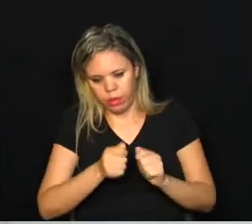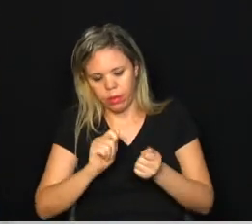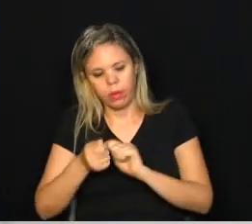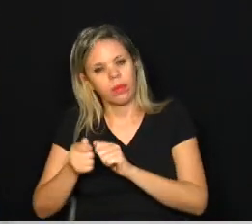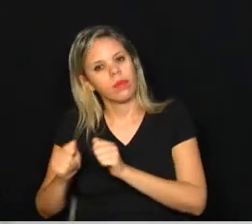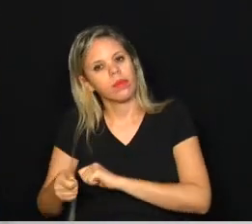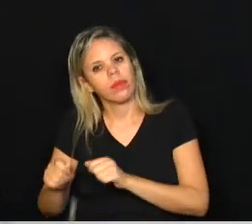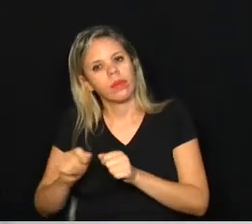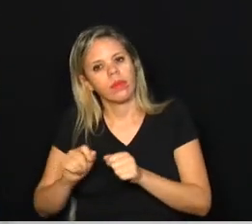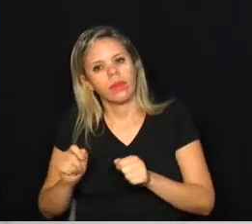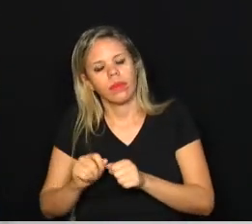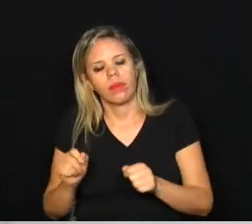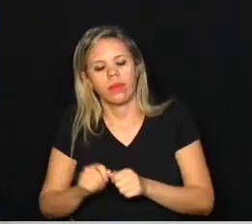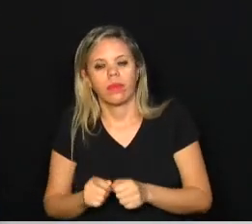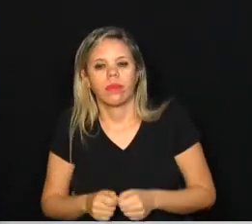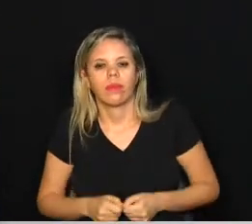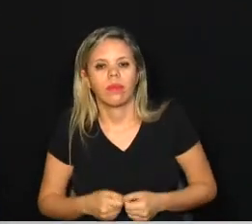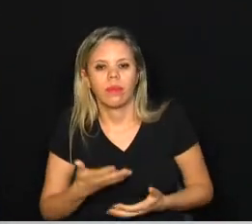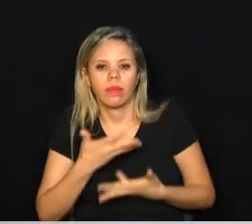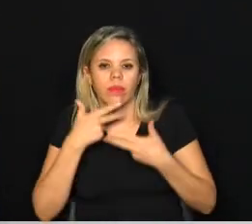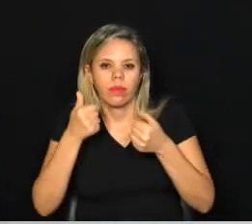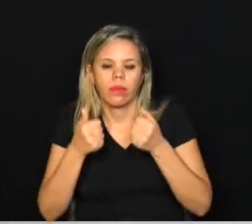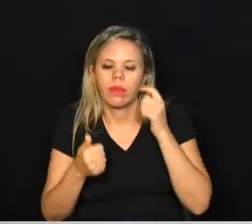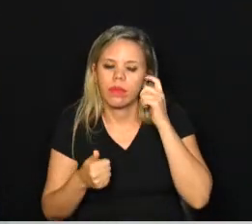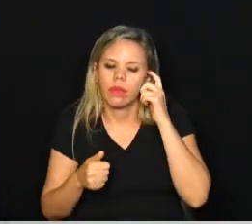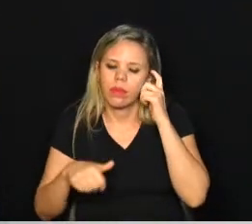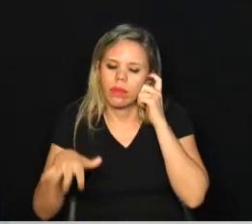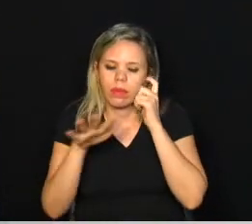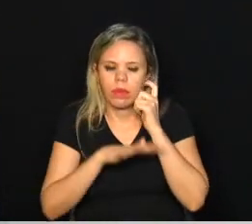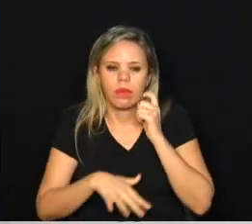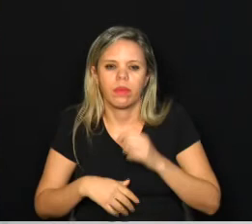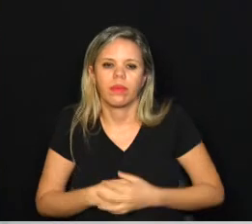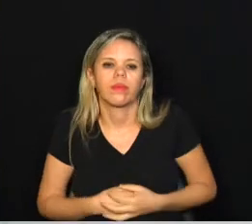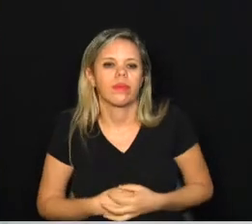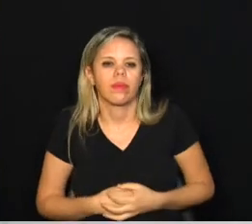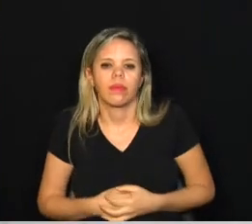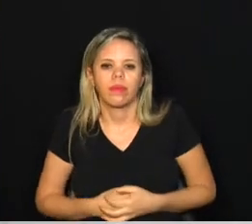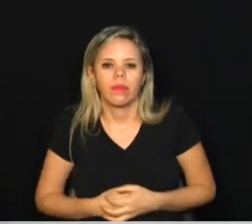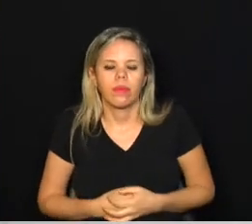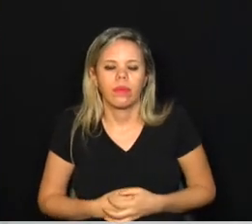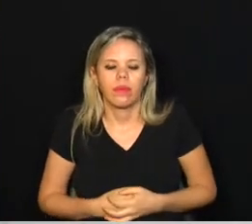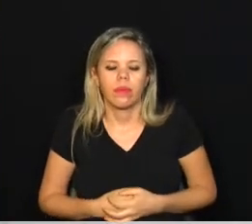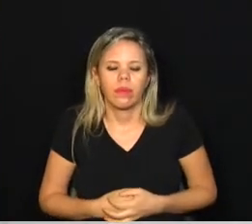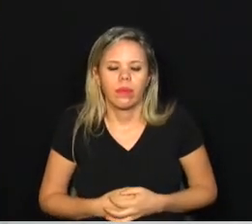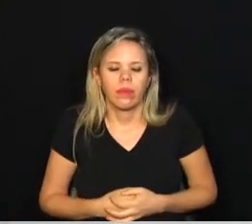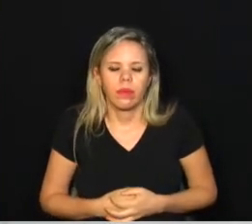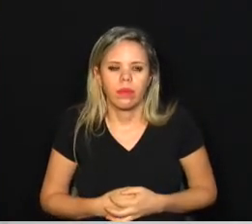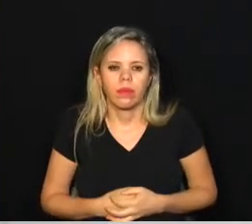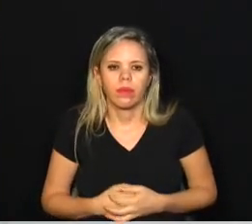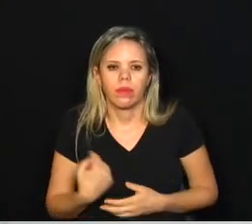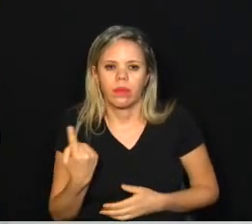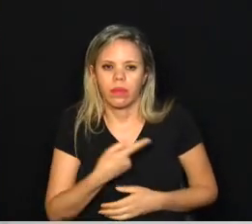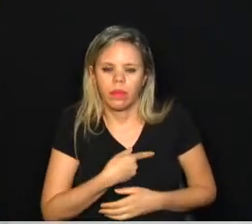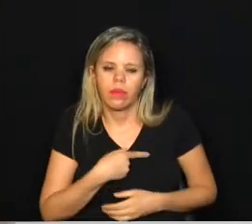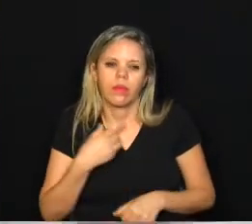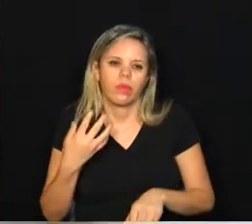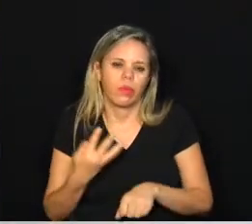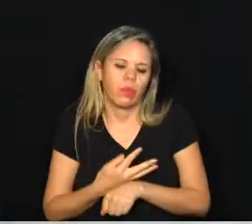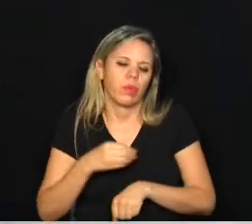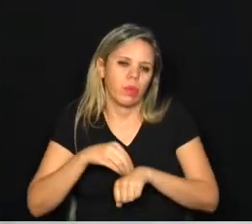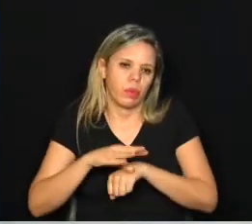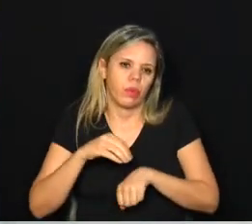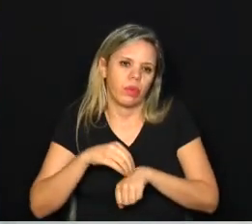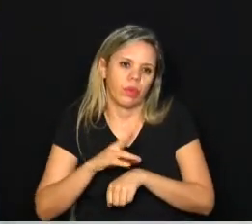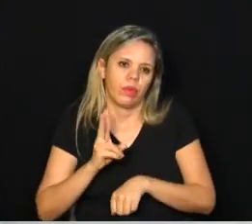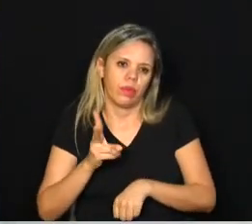gente pode fazer para melhorar esse ambiente, né? E por mais que a gente faça, sempre